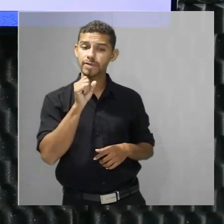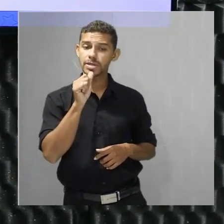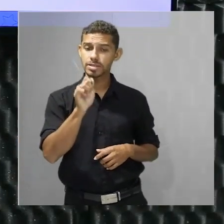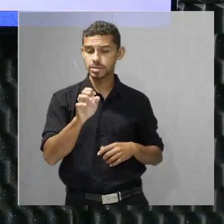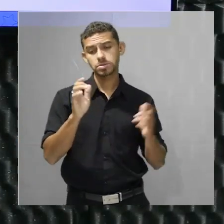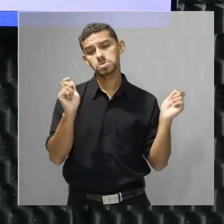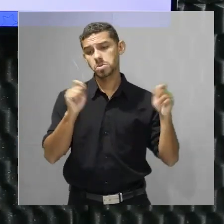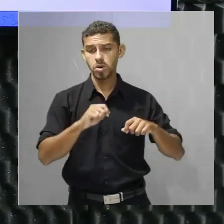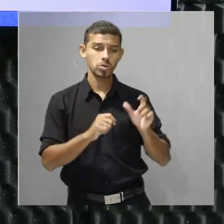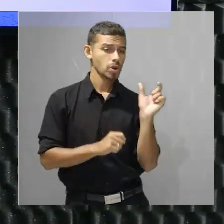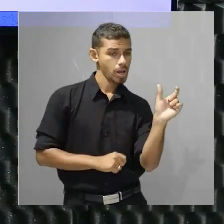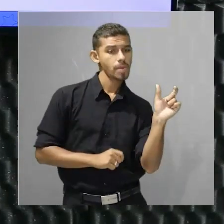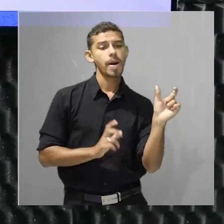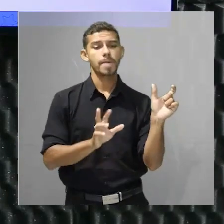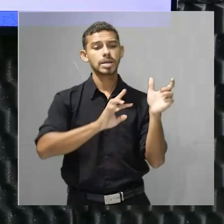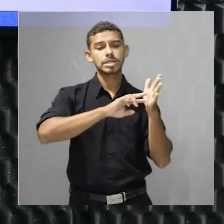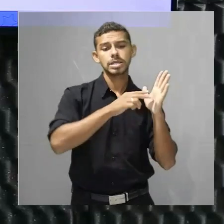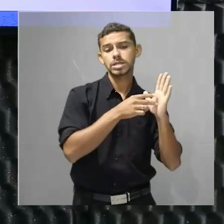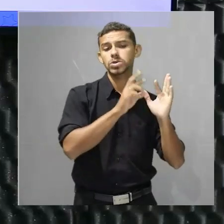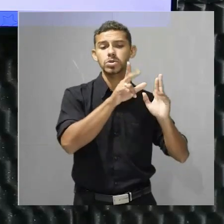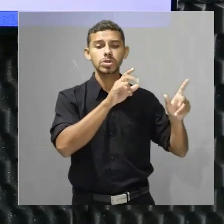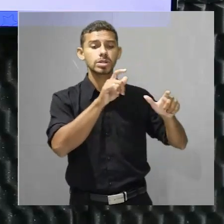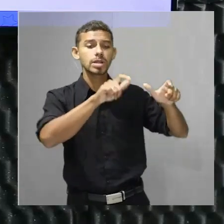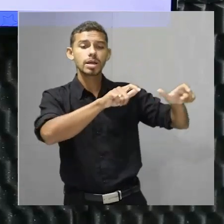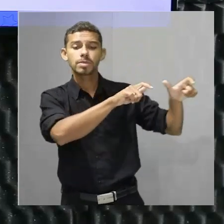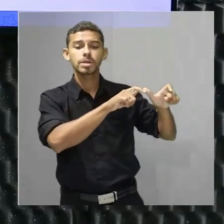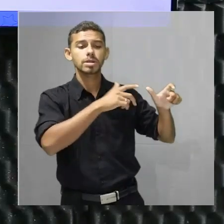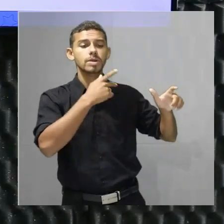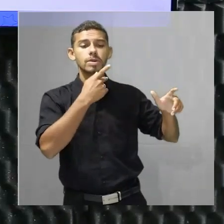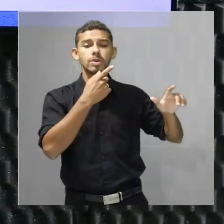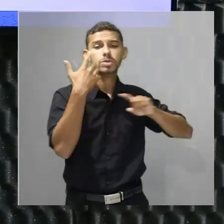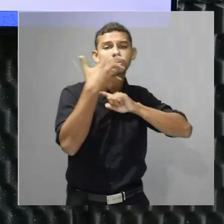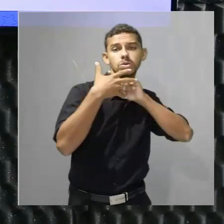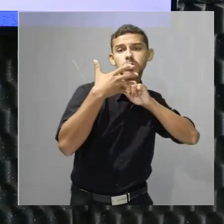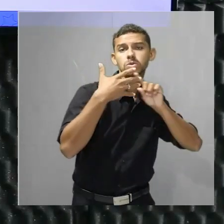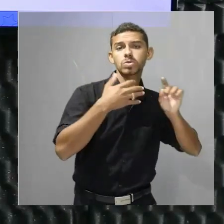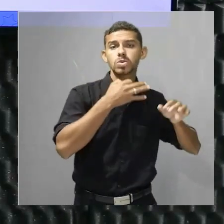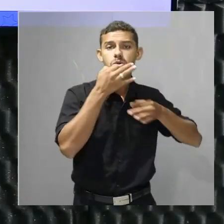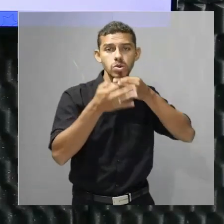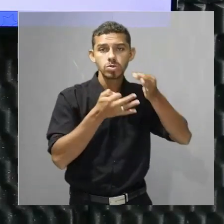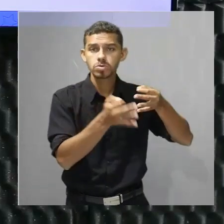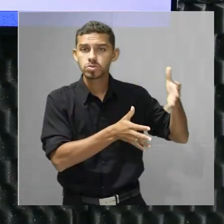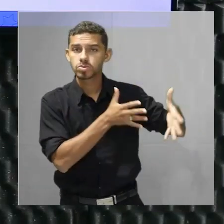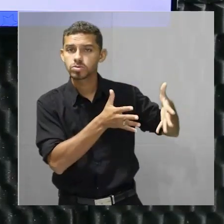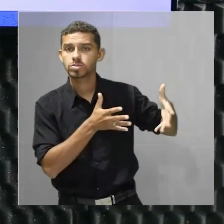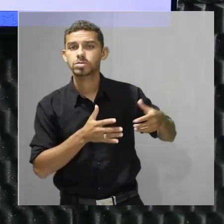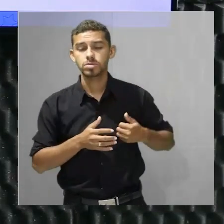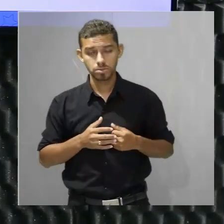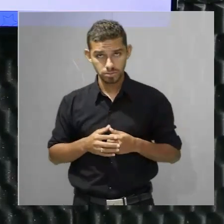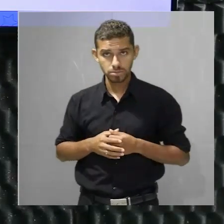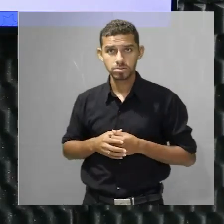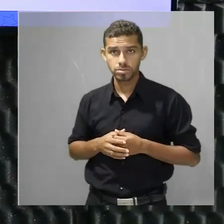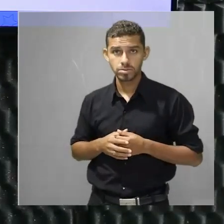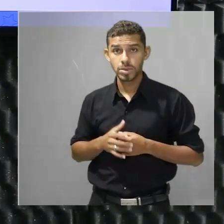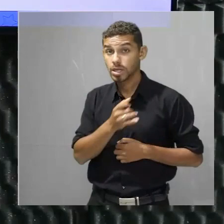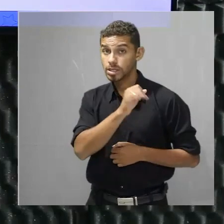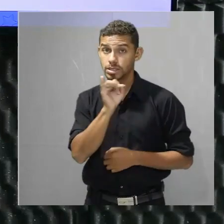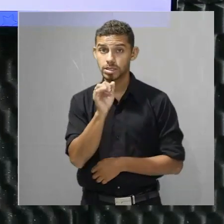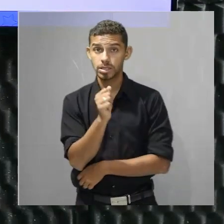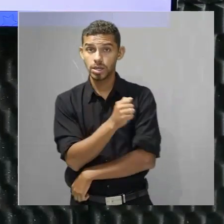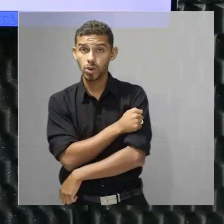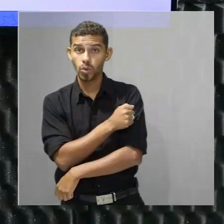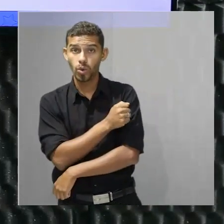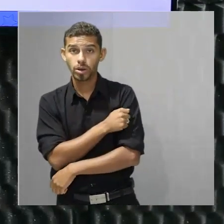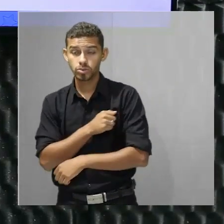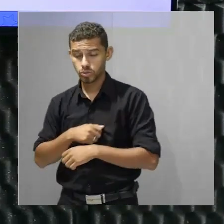diferentes sentidos dependendo do lugar de fala seu candidato se propõe